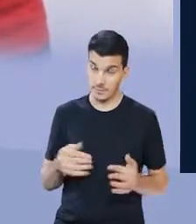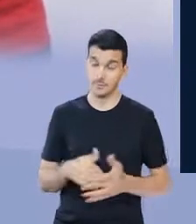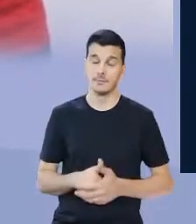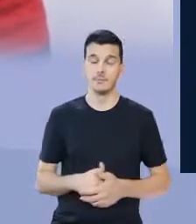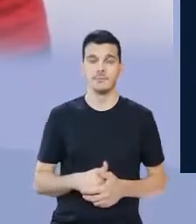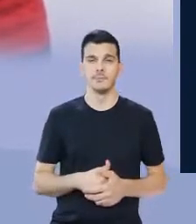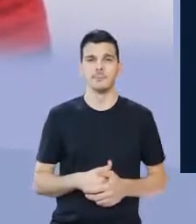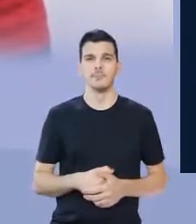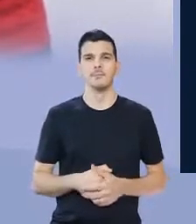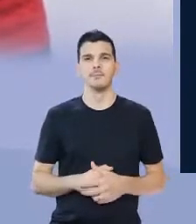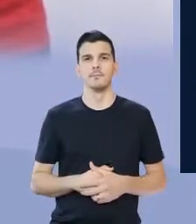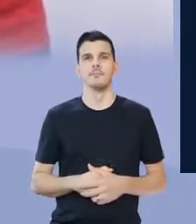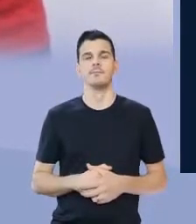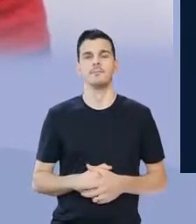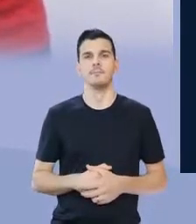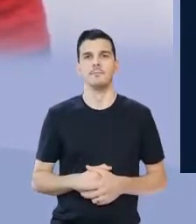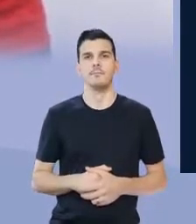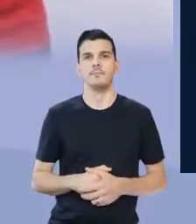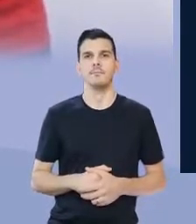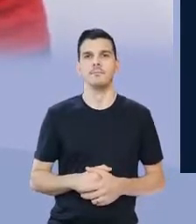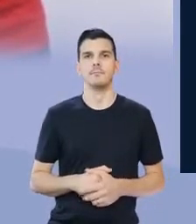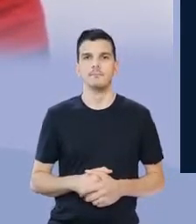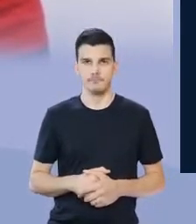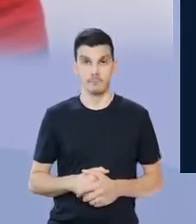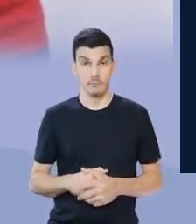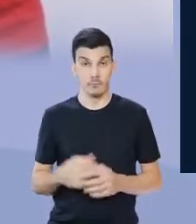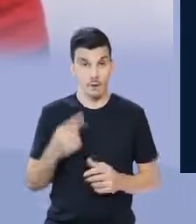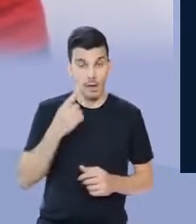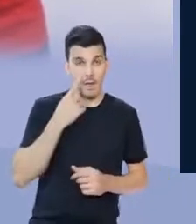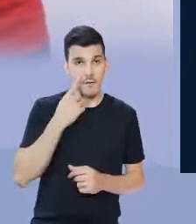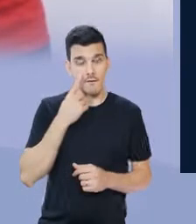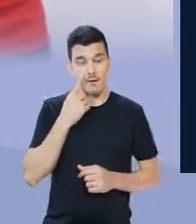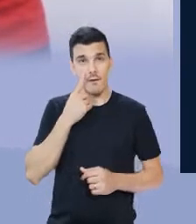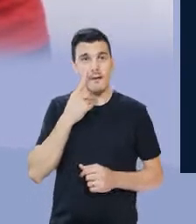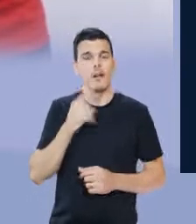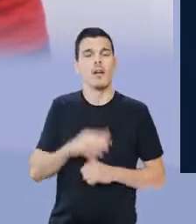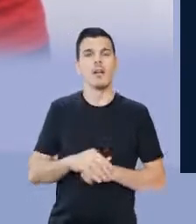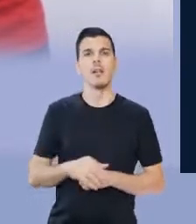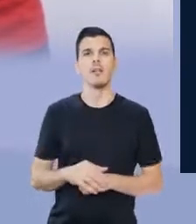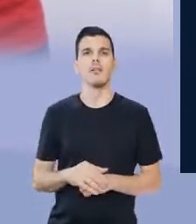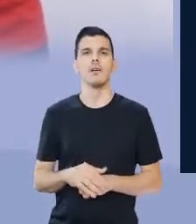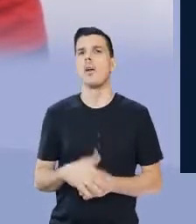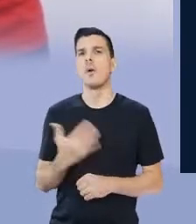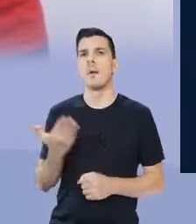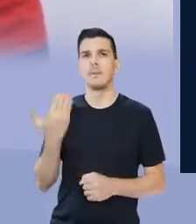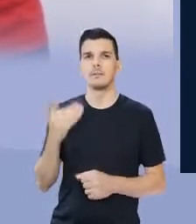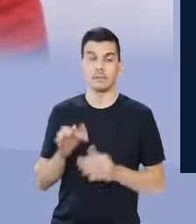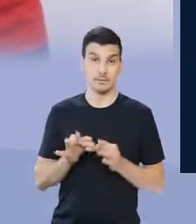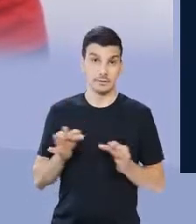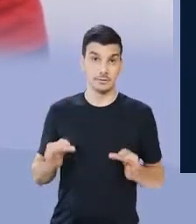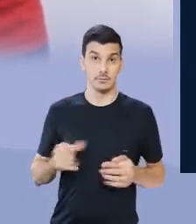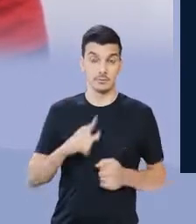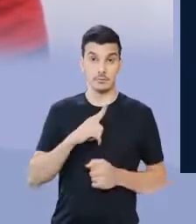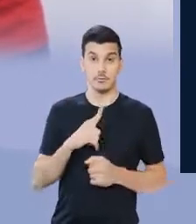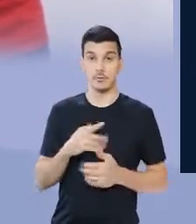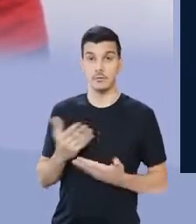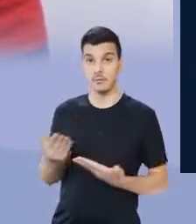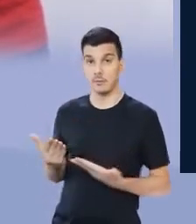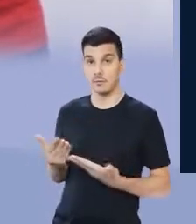passado simples, não é? Então, didn't think. Então, qual é o passado simples do